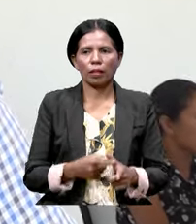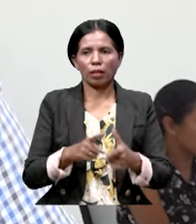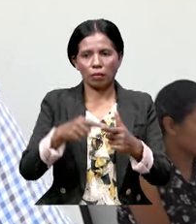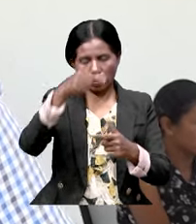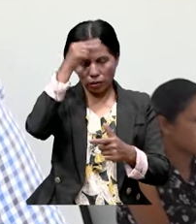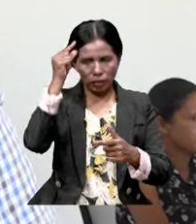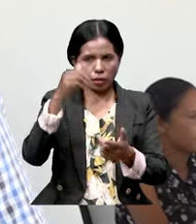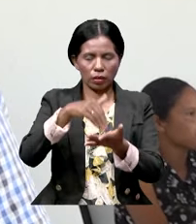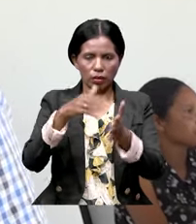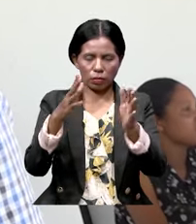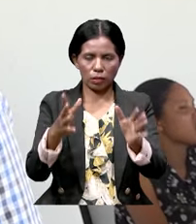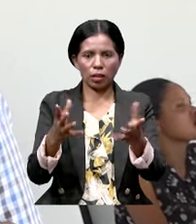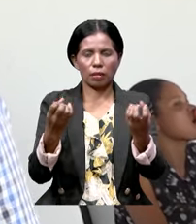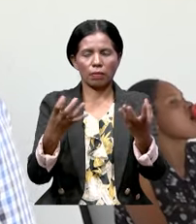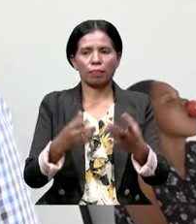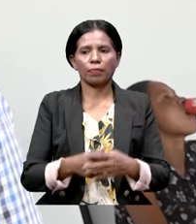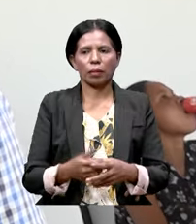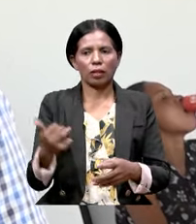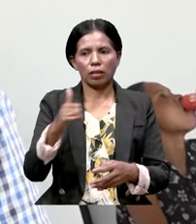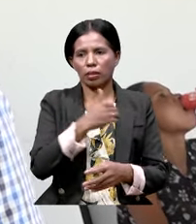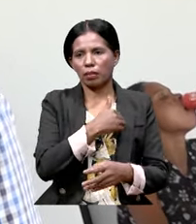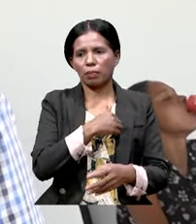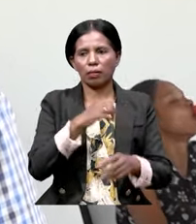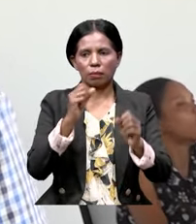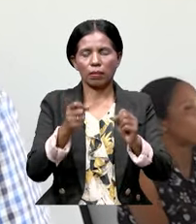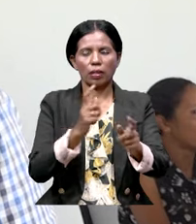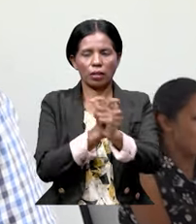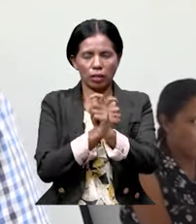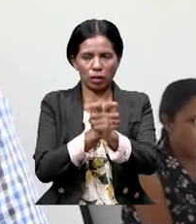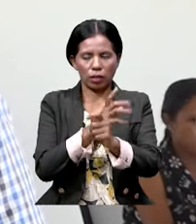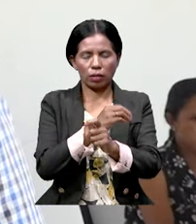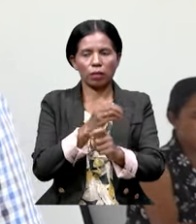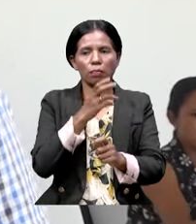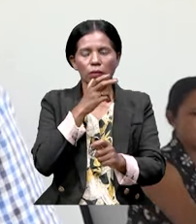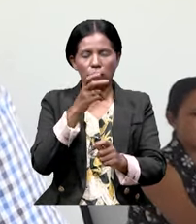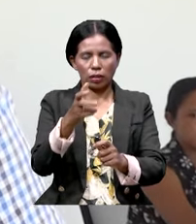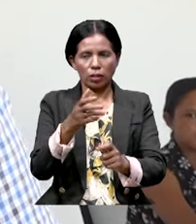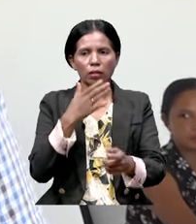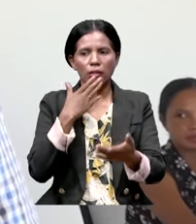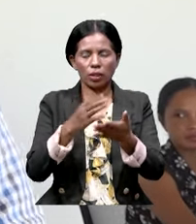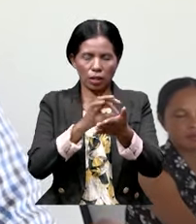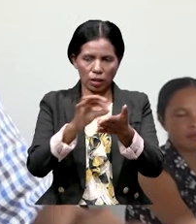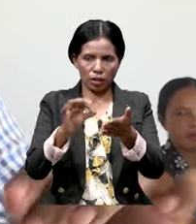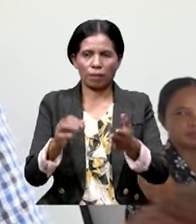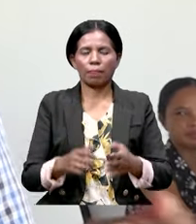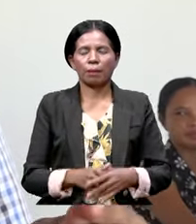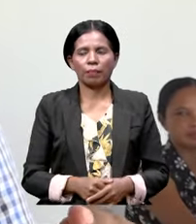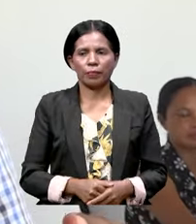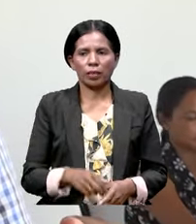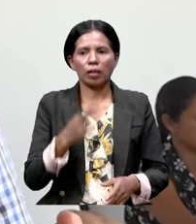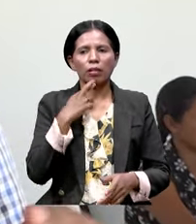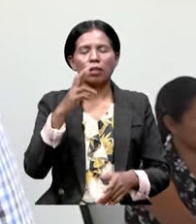graduação estudante vara ke sidau bel kulia tetu no portugues dia los kulia ne be hakere antan